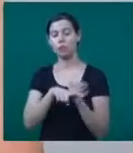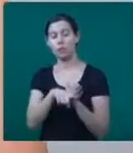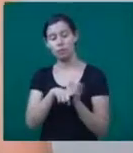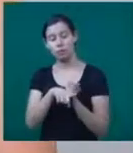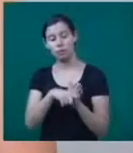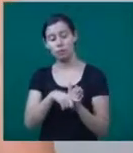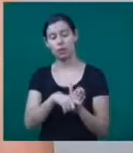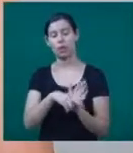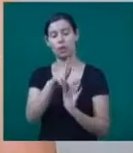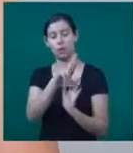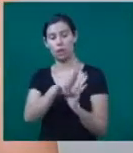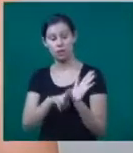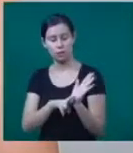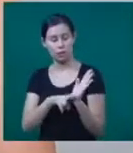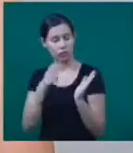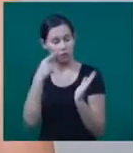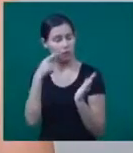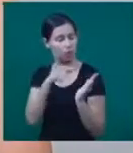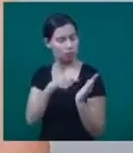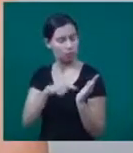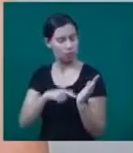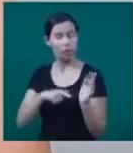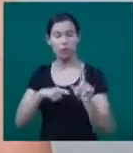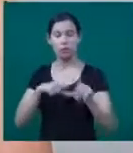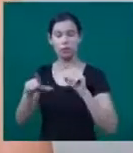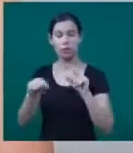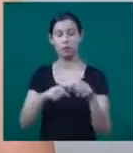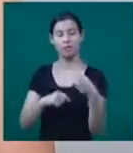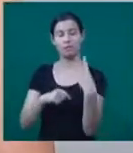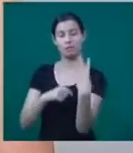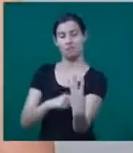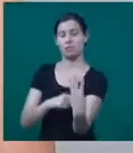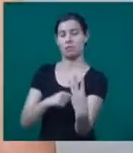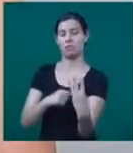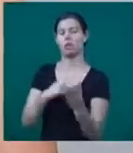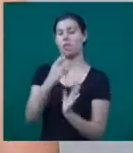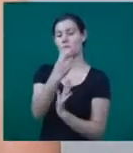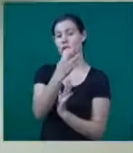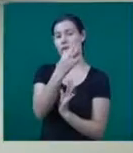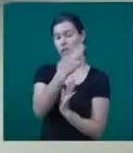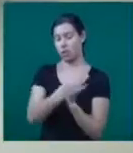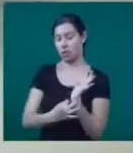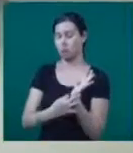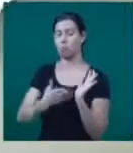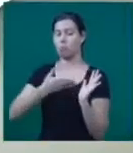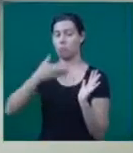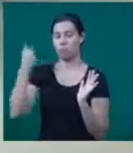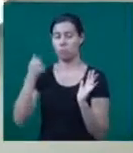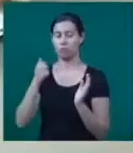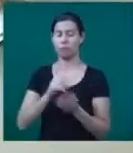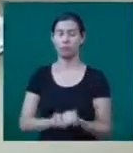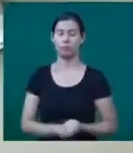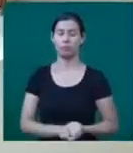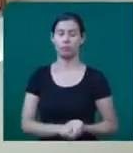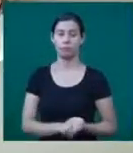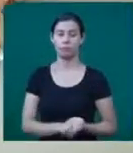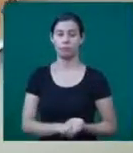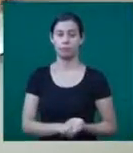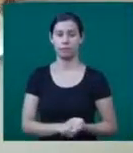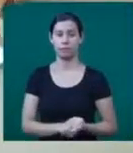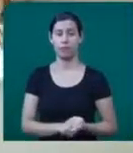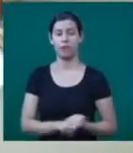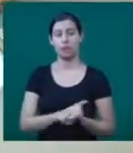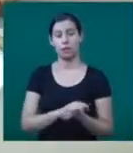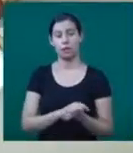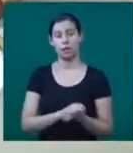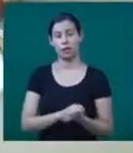ano e vai selecionar as três melhores redações. Só de imaginar a vitória no concurso,